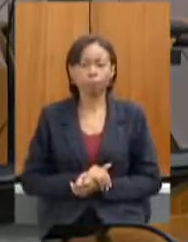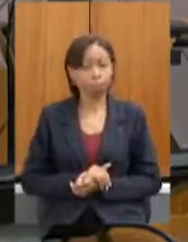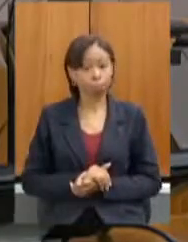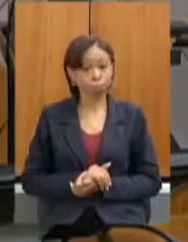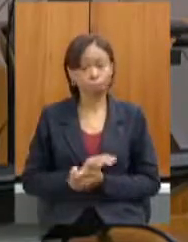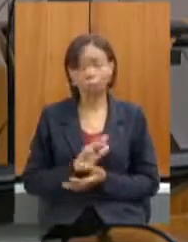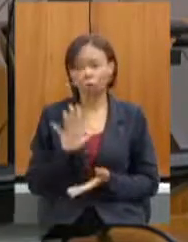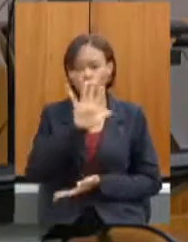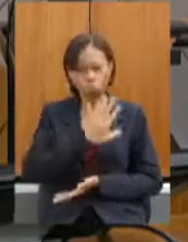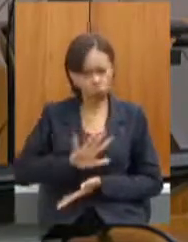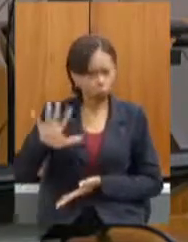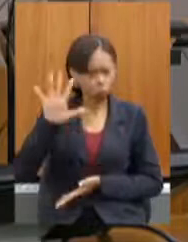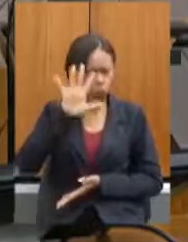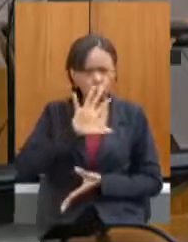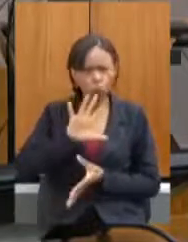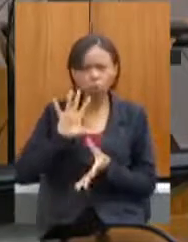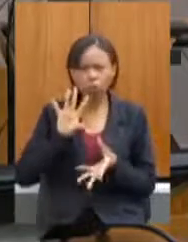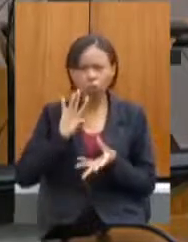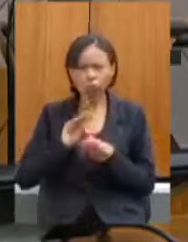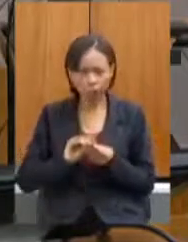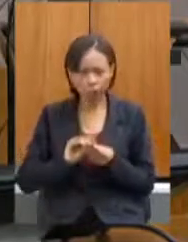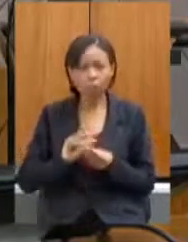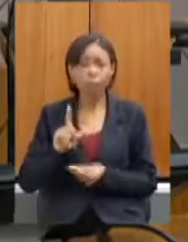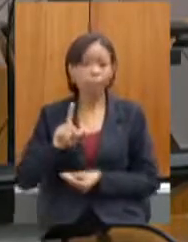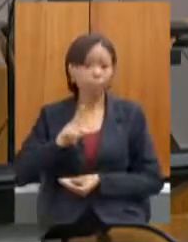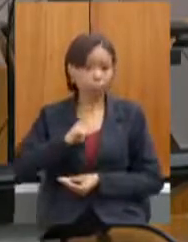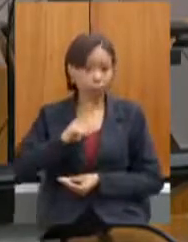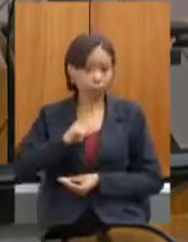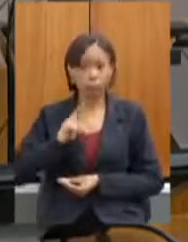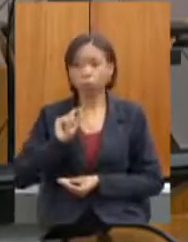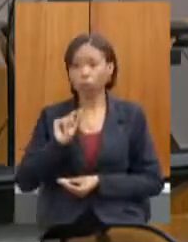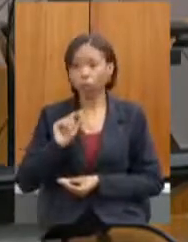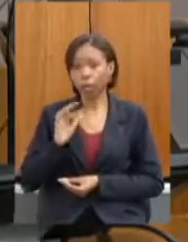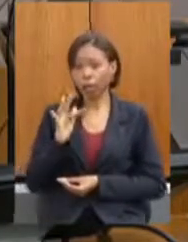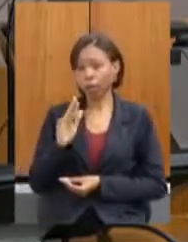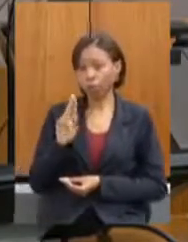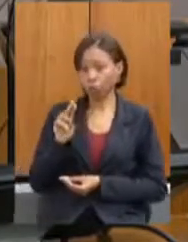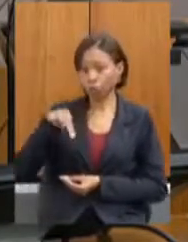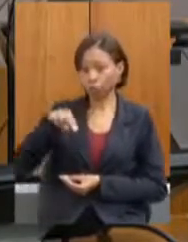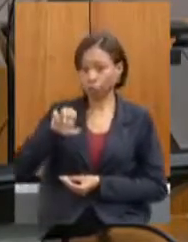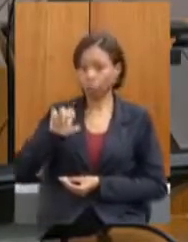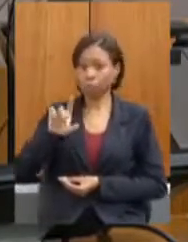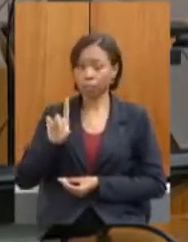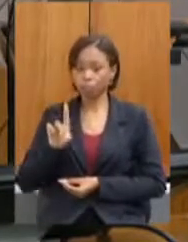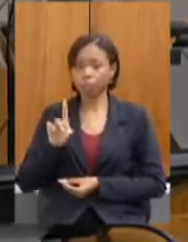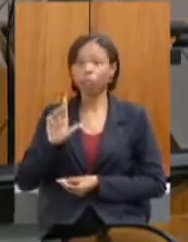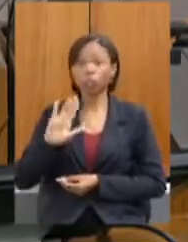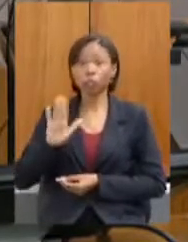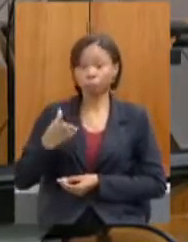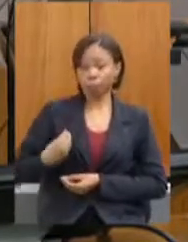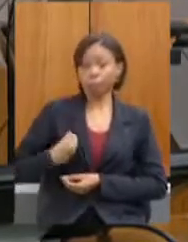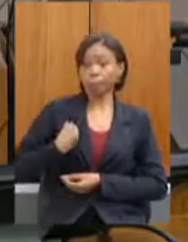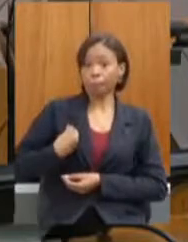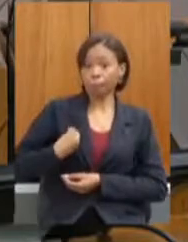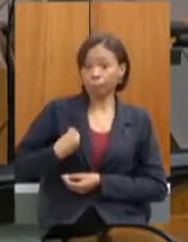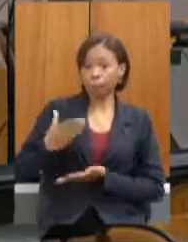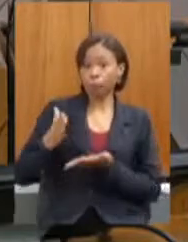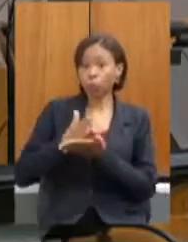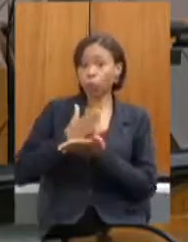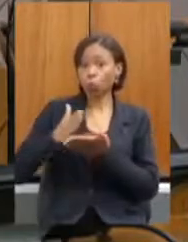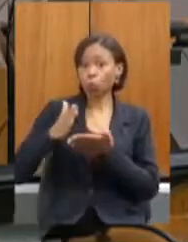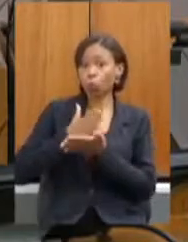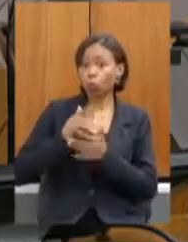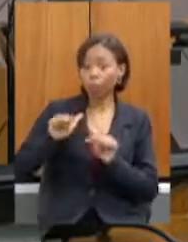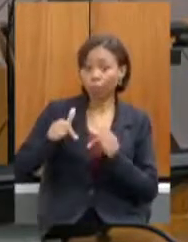então de uma forma geral o que nós temos é que a funed ela está participando de algumas ações